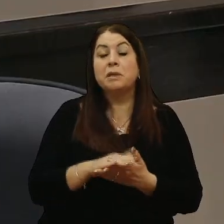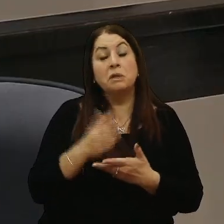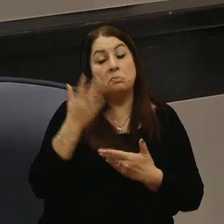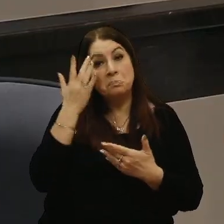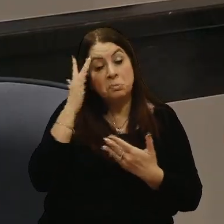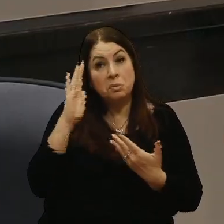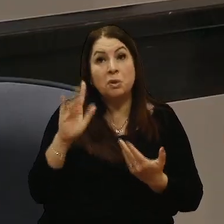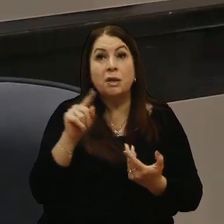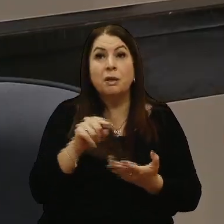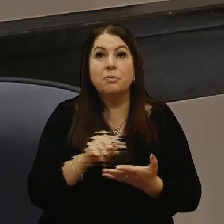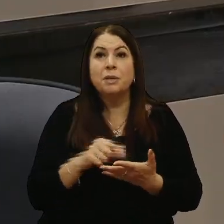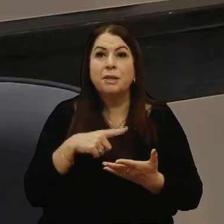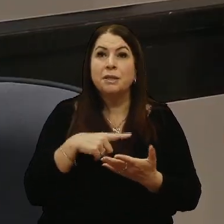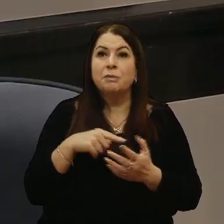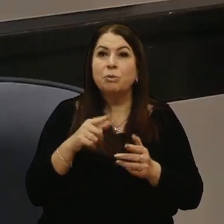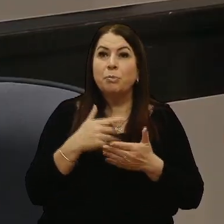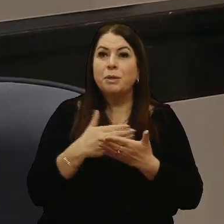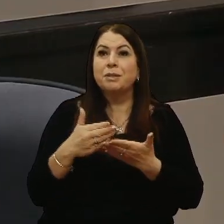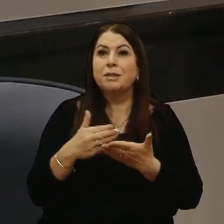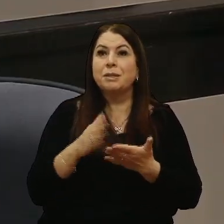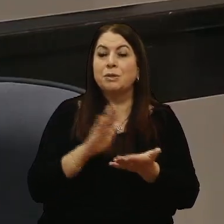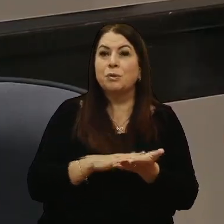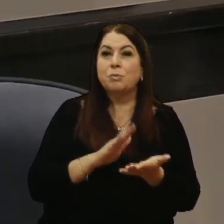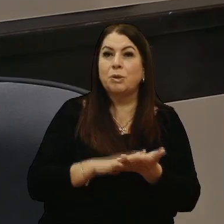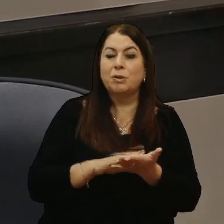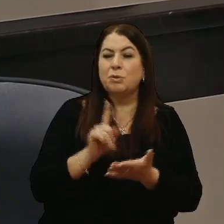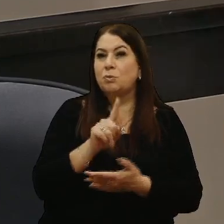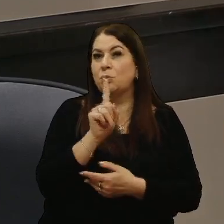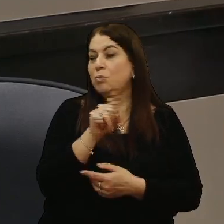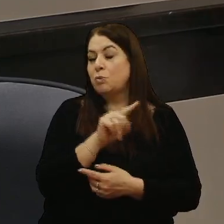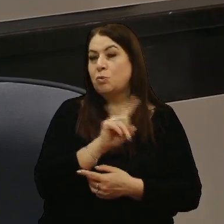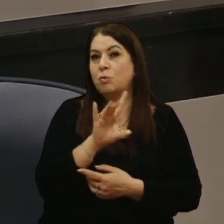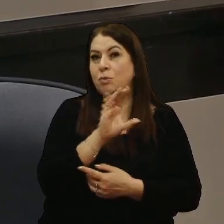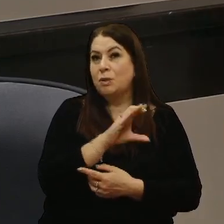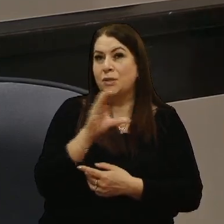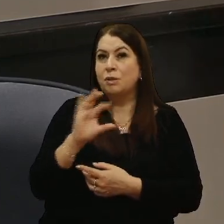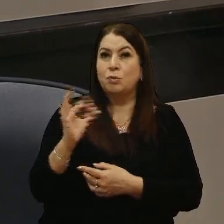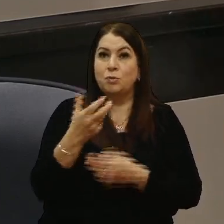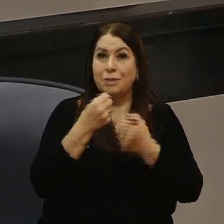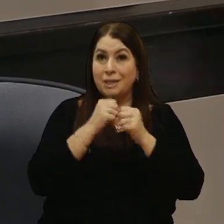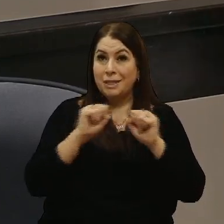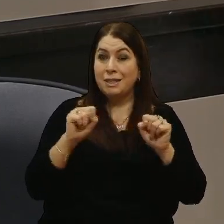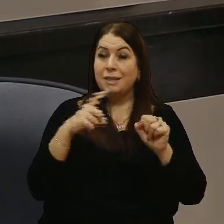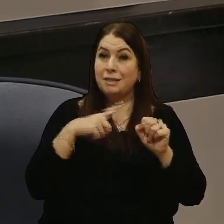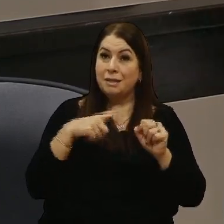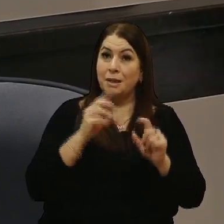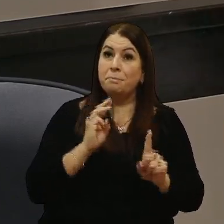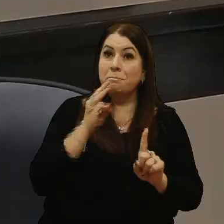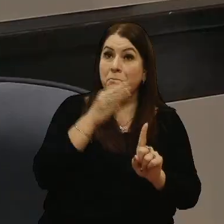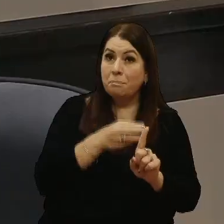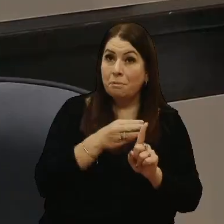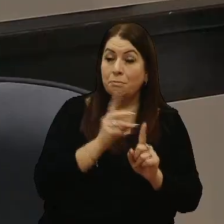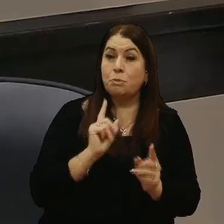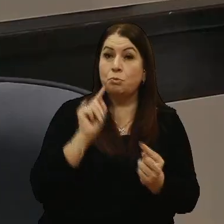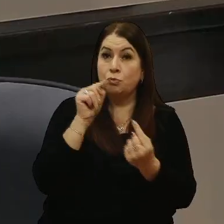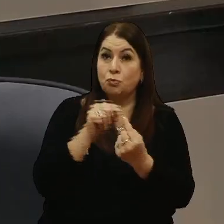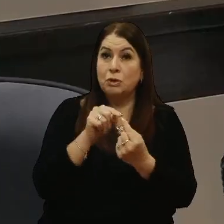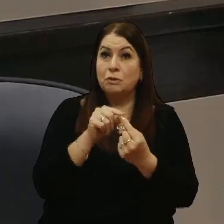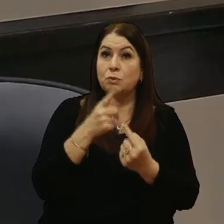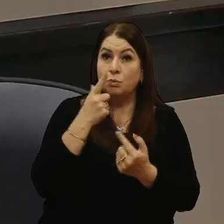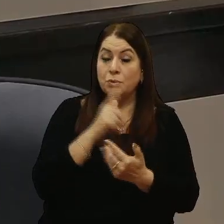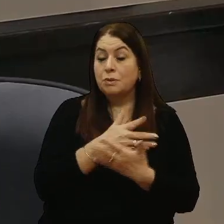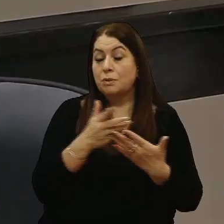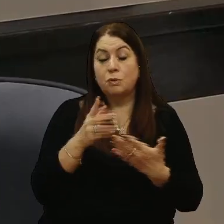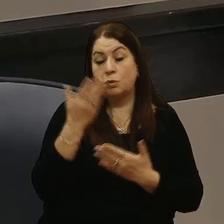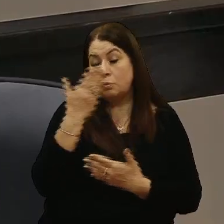sabe ali eles passarem a ser cobrados. Não só os CCs, mas como tudo, toda a secretaria deveria ter metas, né, e objetivos a serem atingidos. Isso